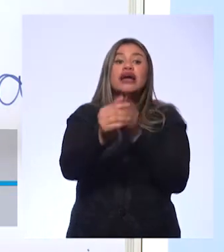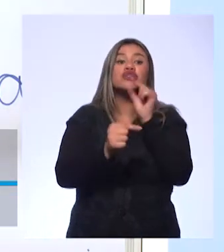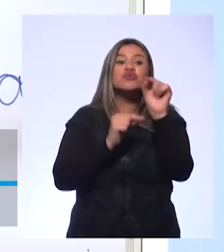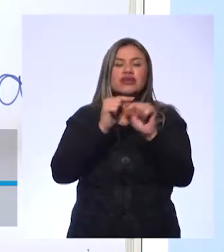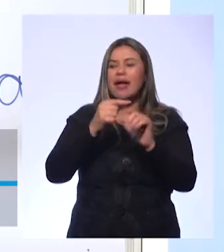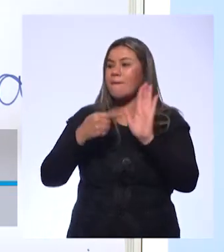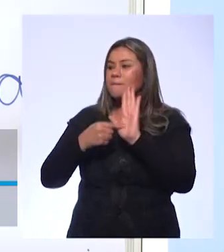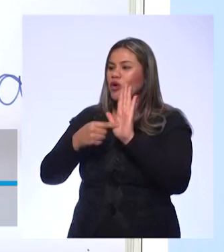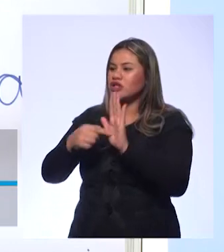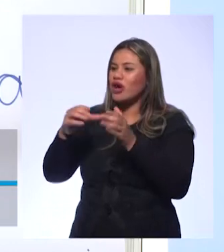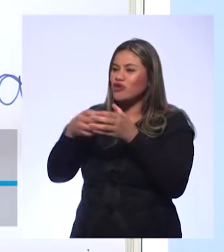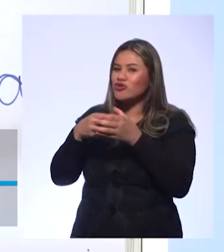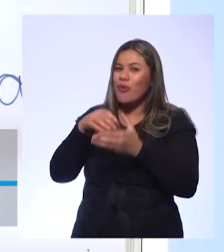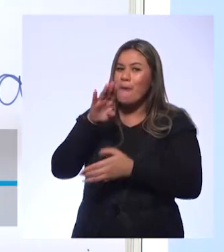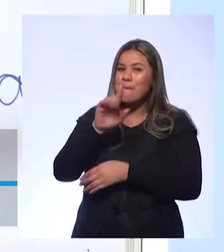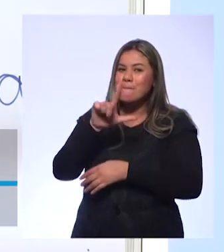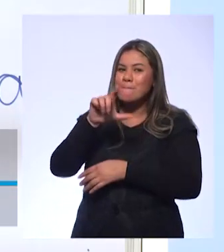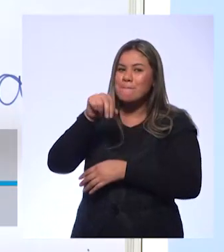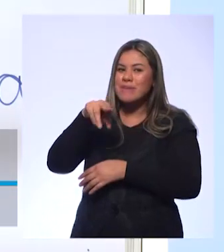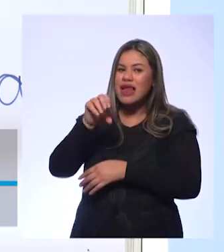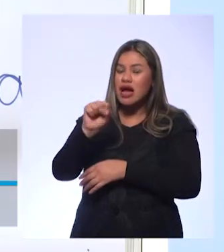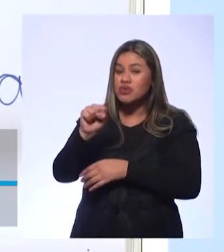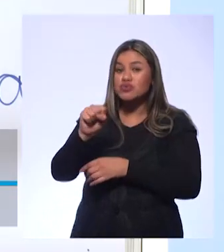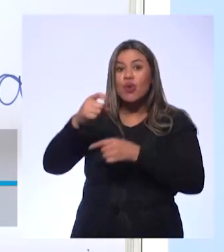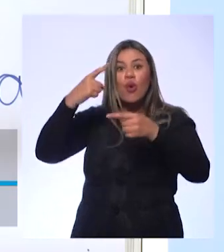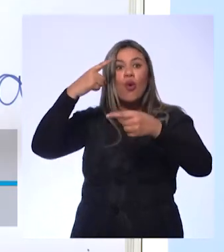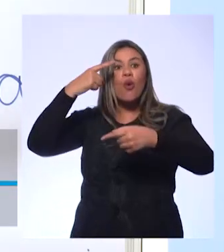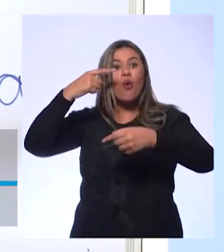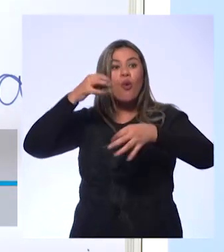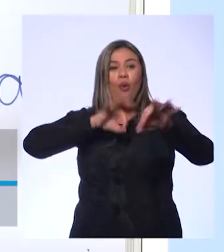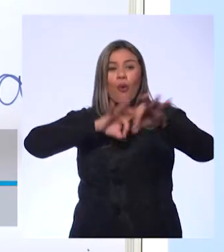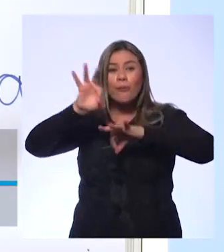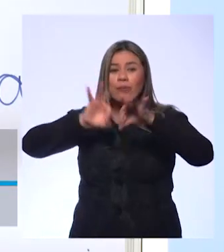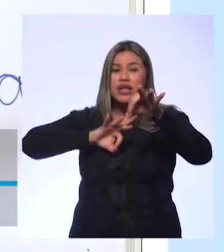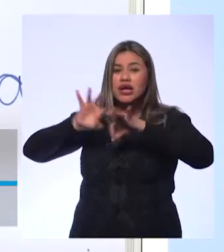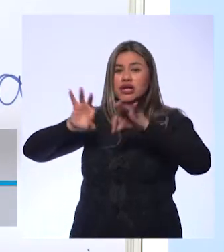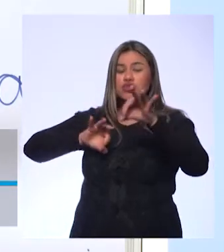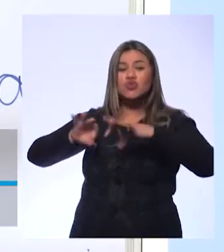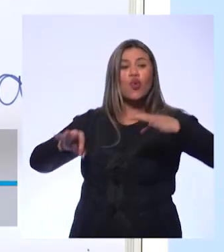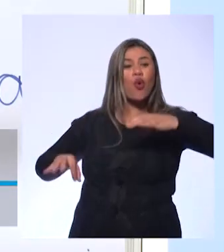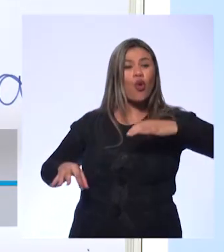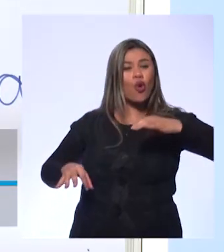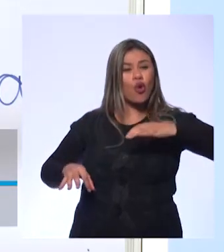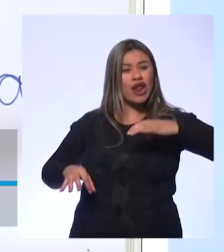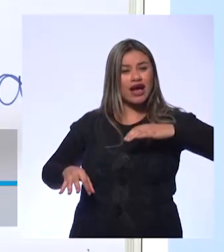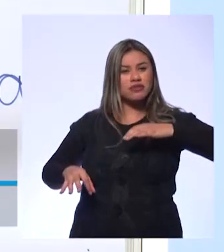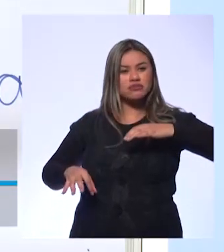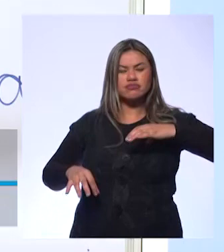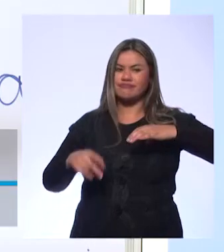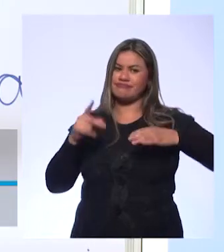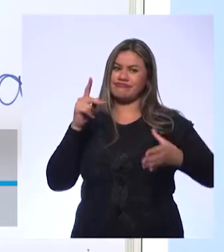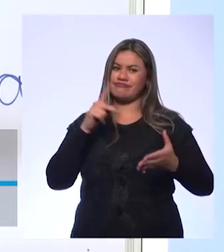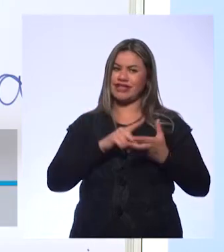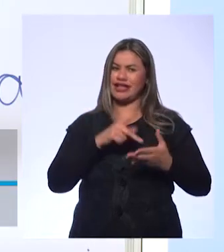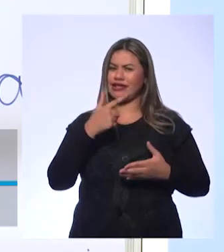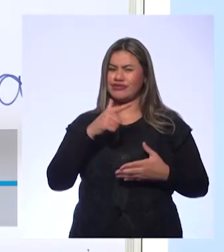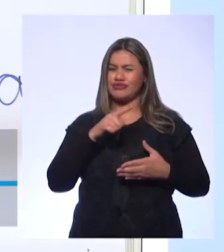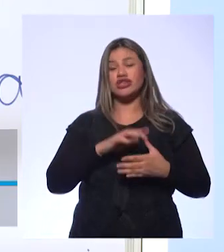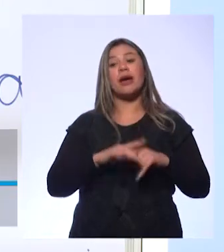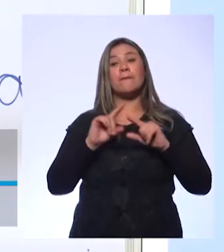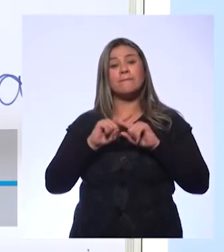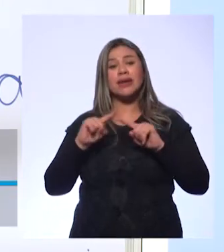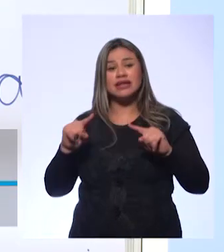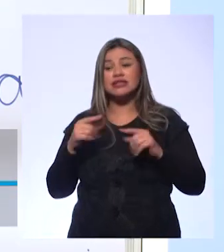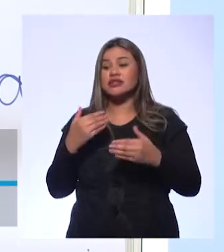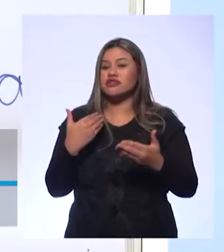todos os planos dos colorados e muitos os planos nem era verdade então assim para mostrar que eles estão ali best friends né